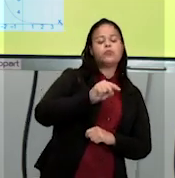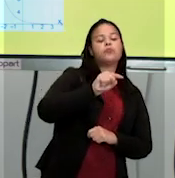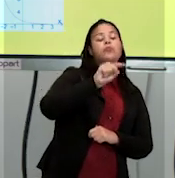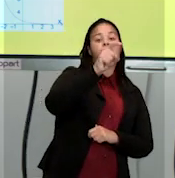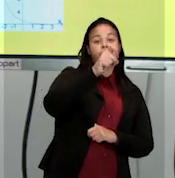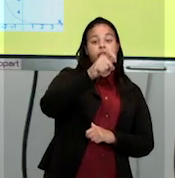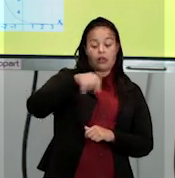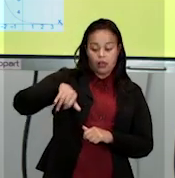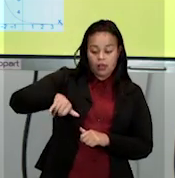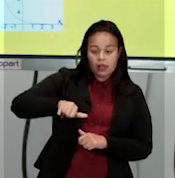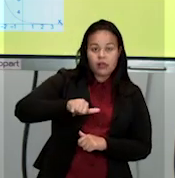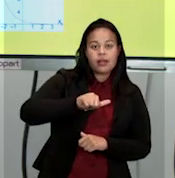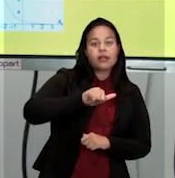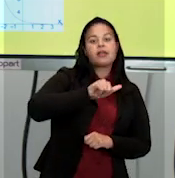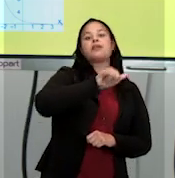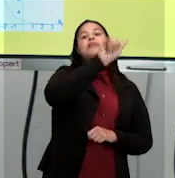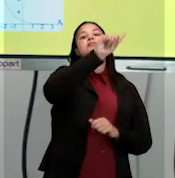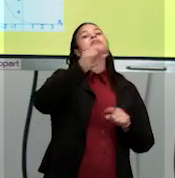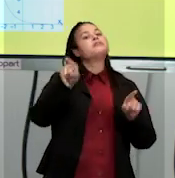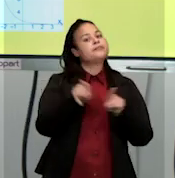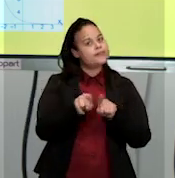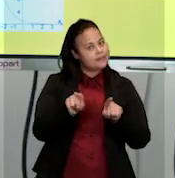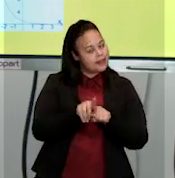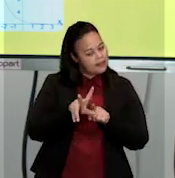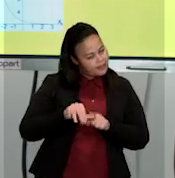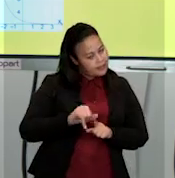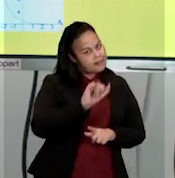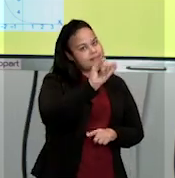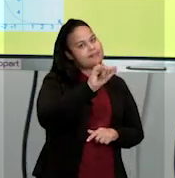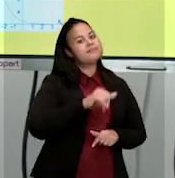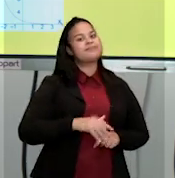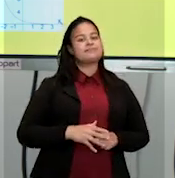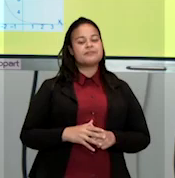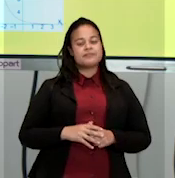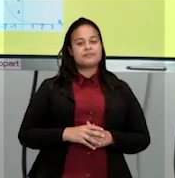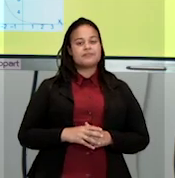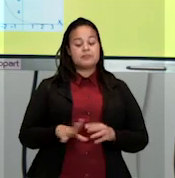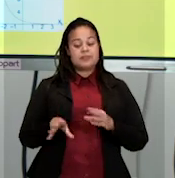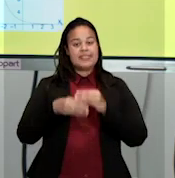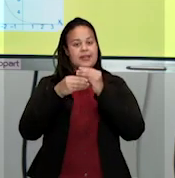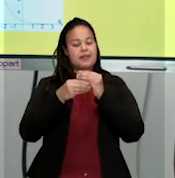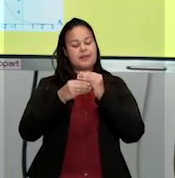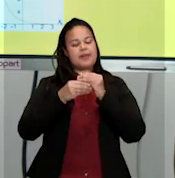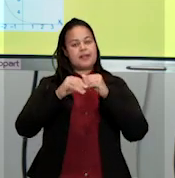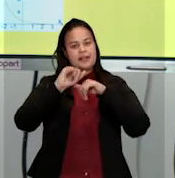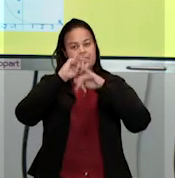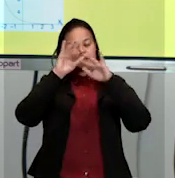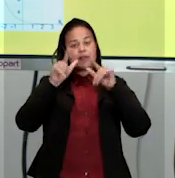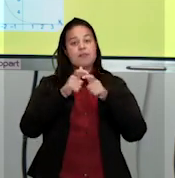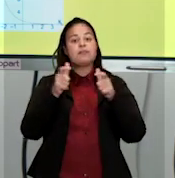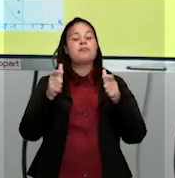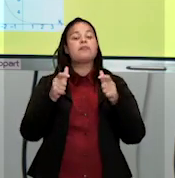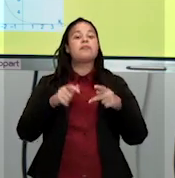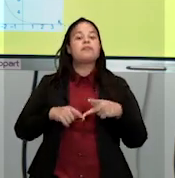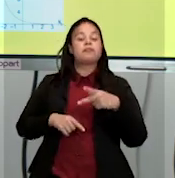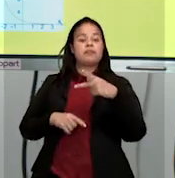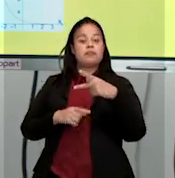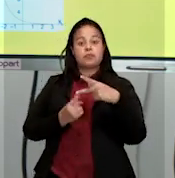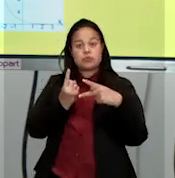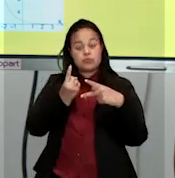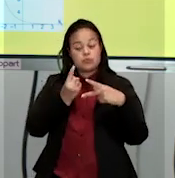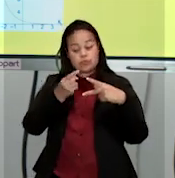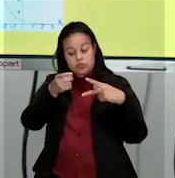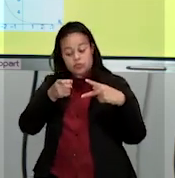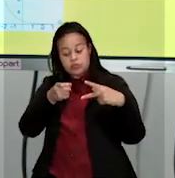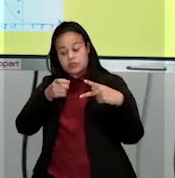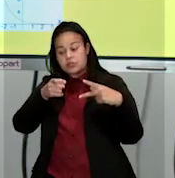o y. Resumidamente, para você entender de forma melhor, é isso. Quando esse a for maior que 1, eu aumentando o x,